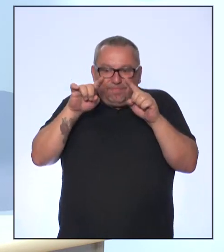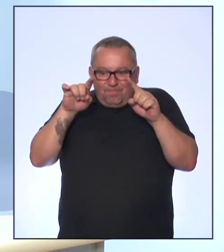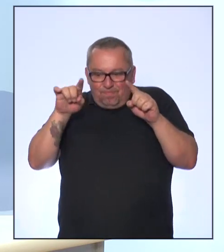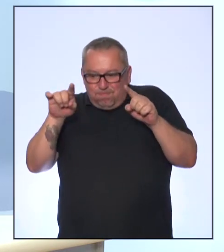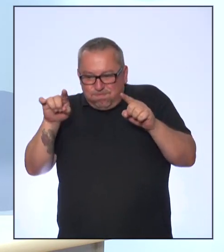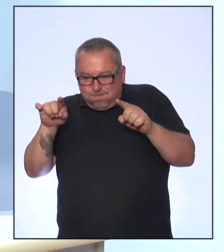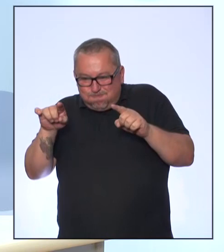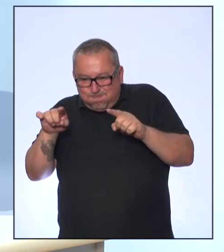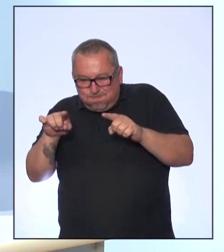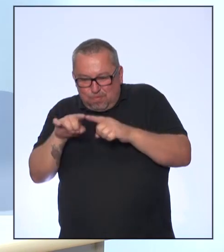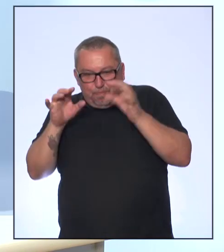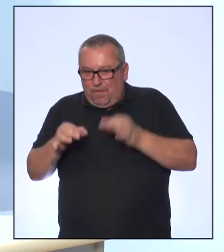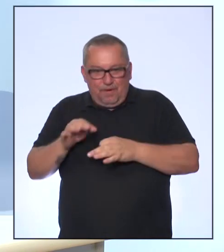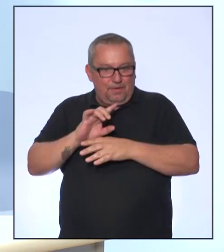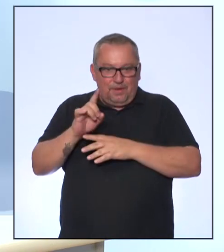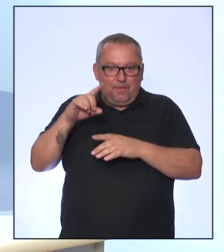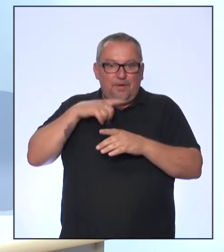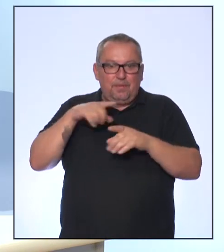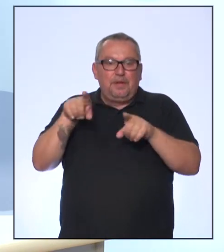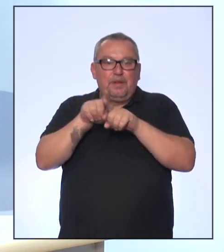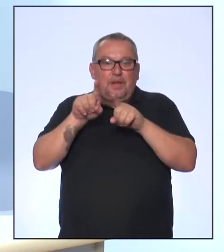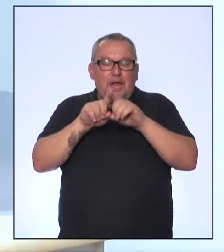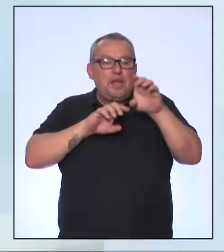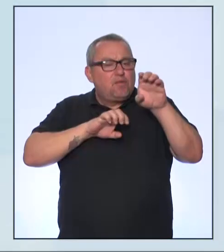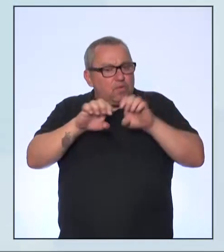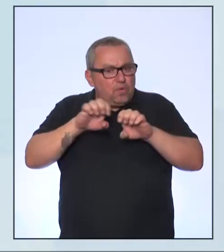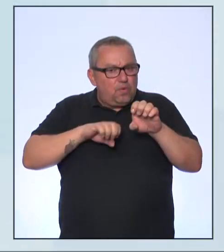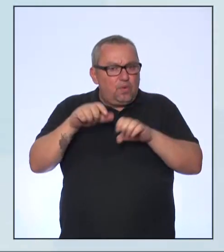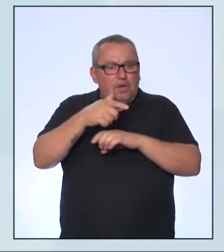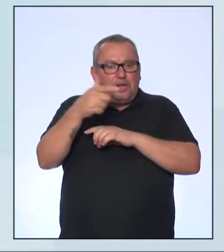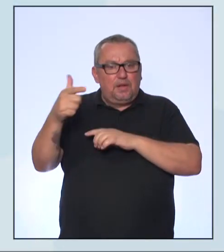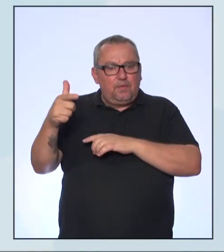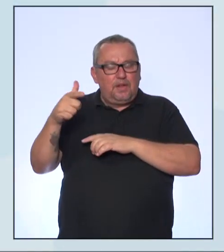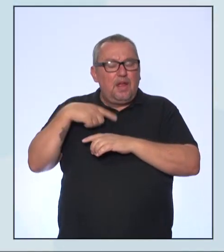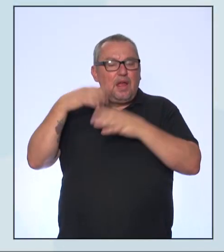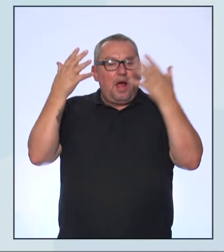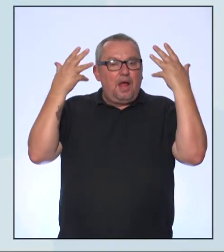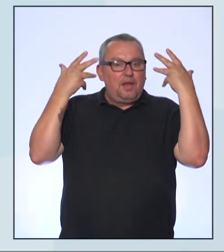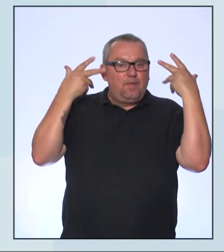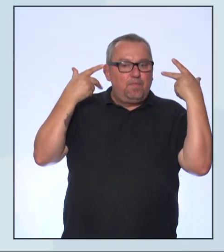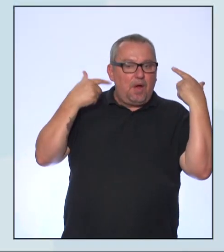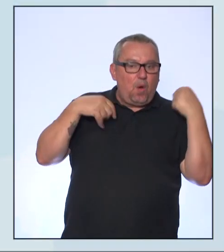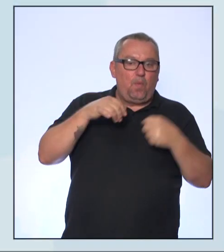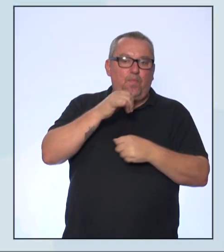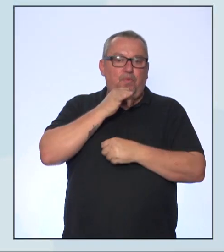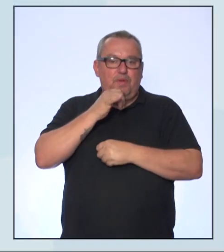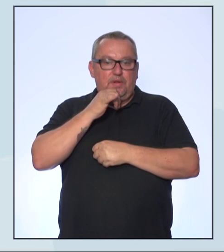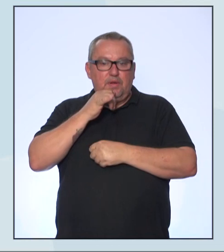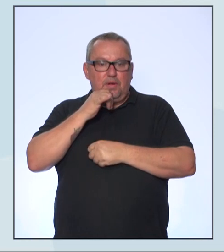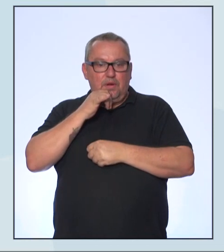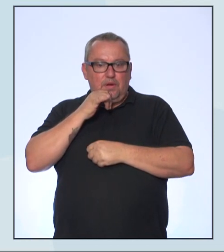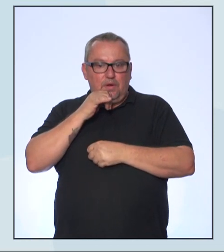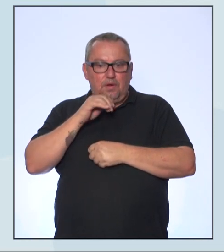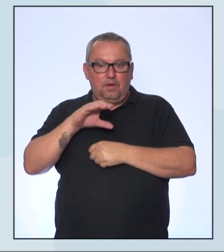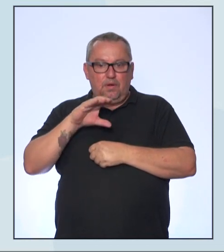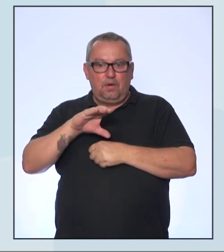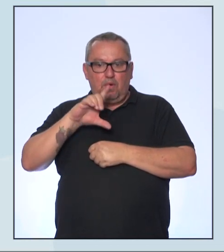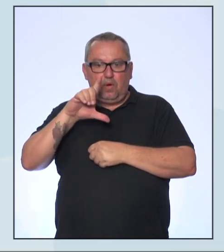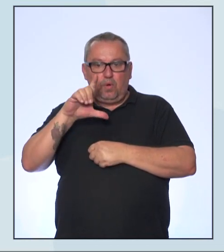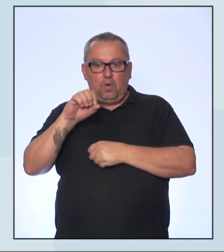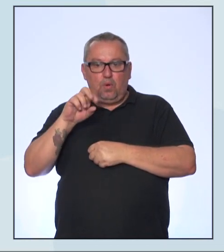célula animal. E aí ela tem algumas estruturas que não tem na célula animal. Por exemplo,